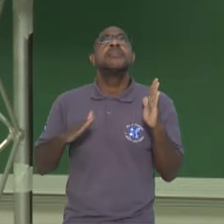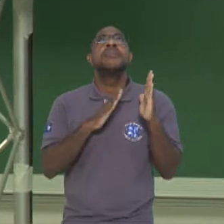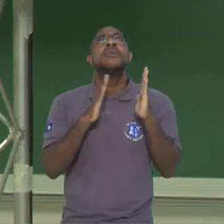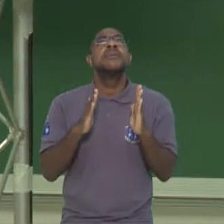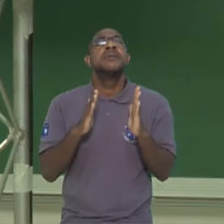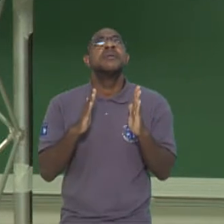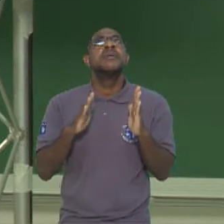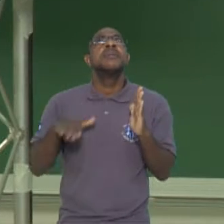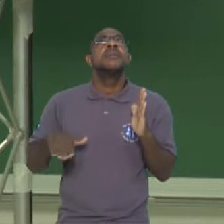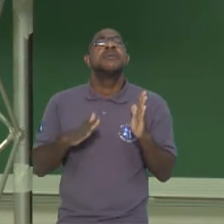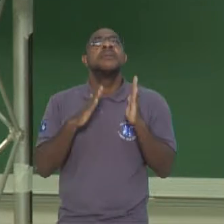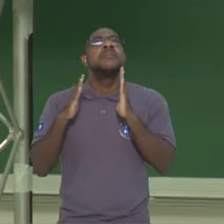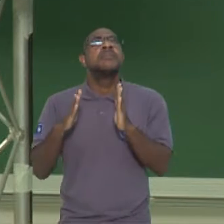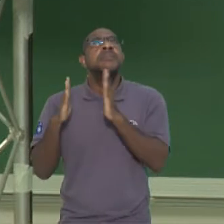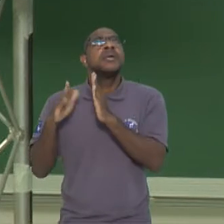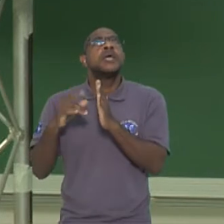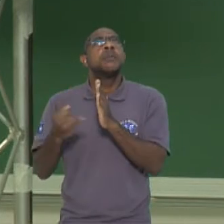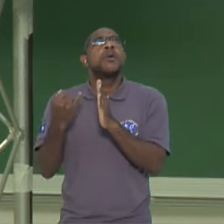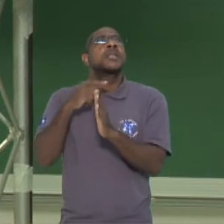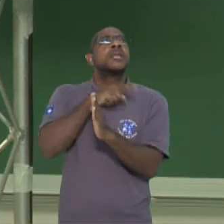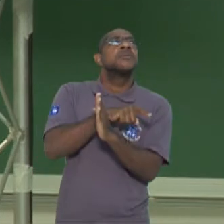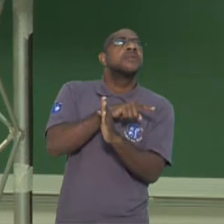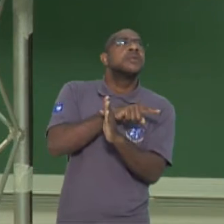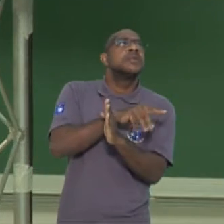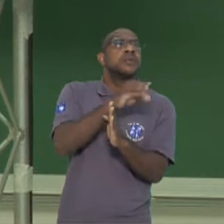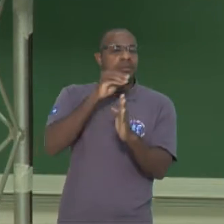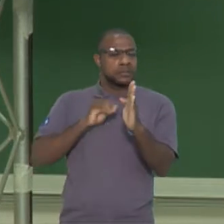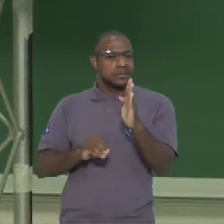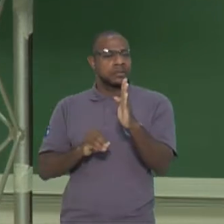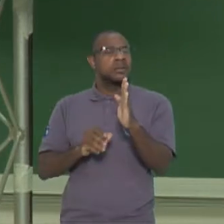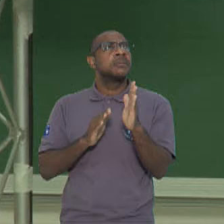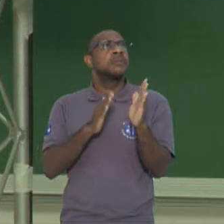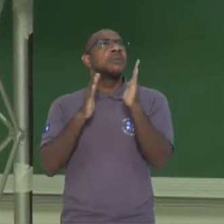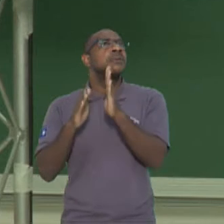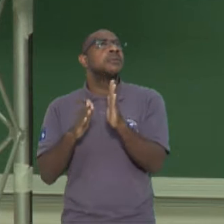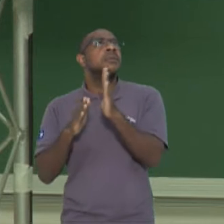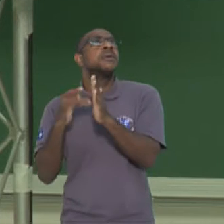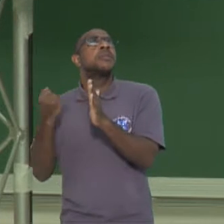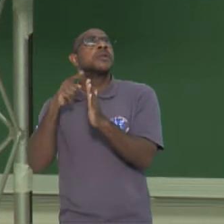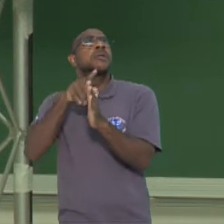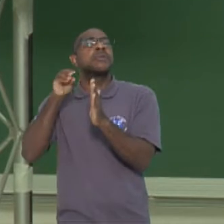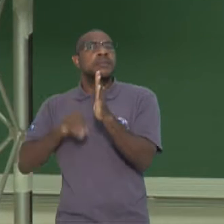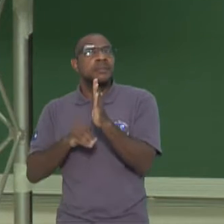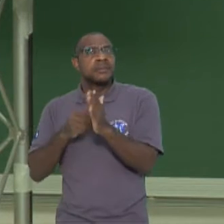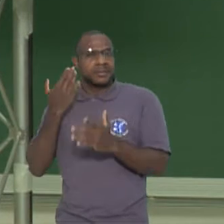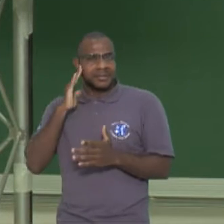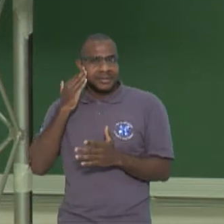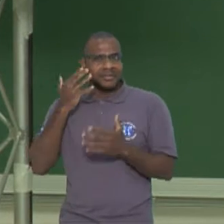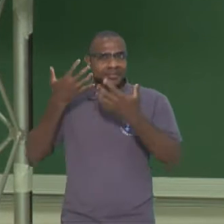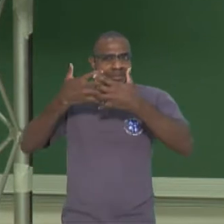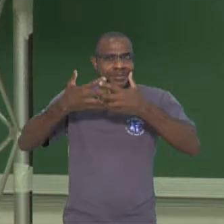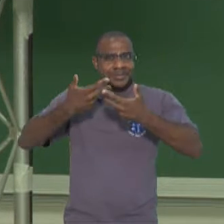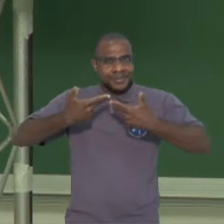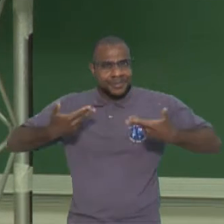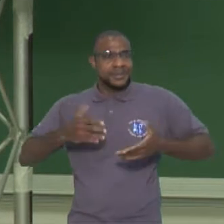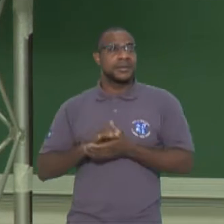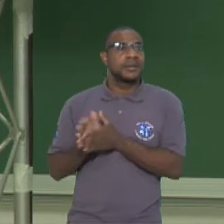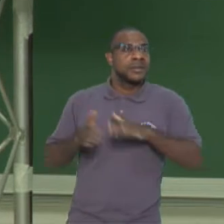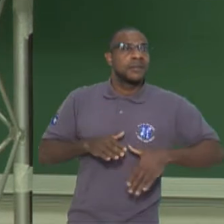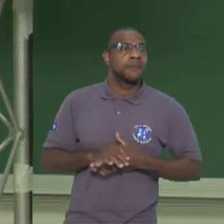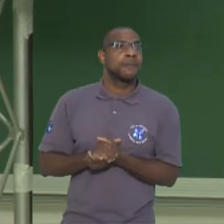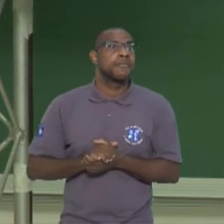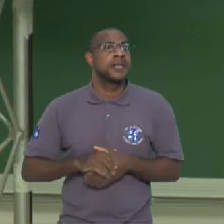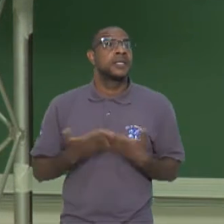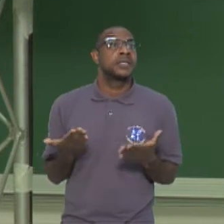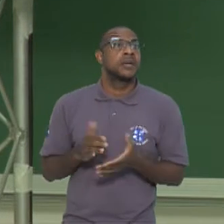chama de unidade dramática. Por que unidade? Porque ela possui ali algo mais específico. É uma